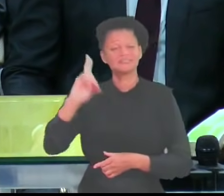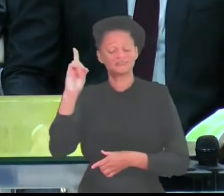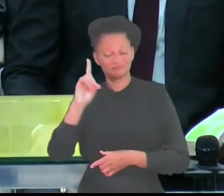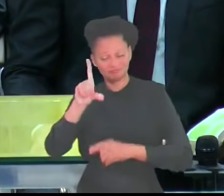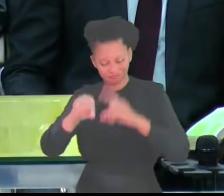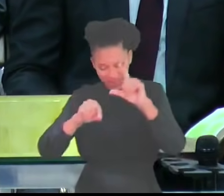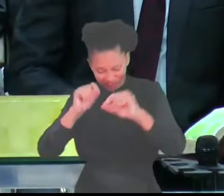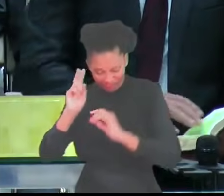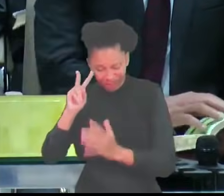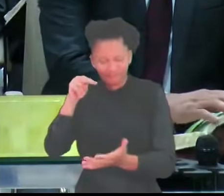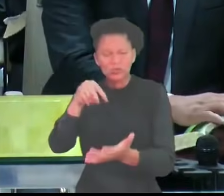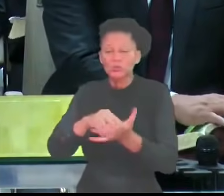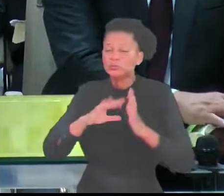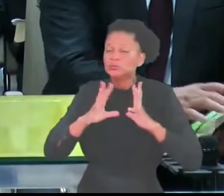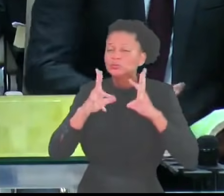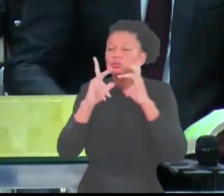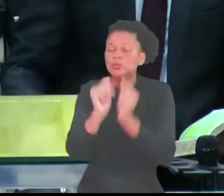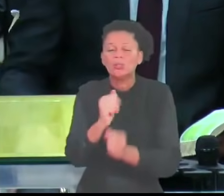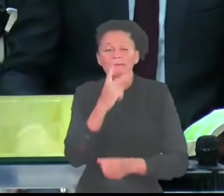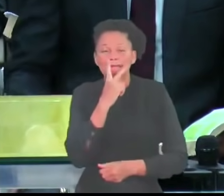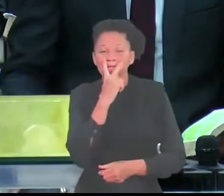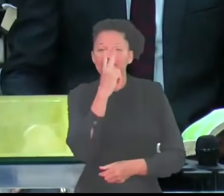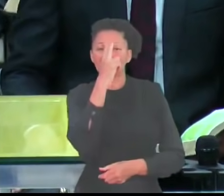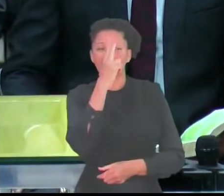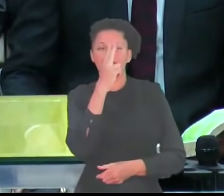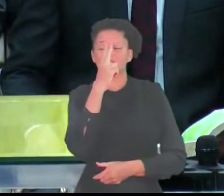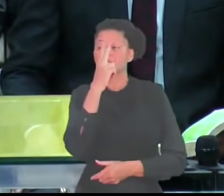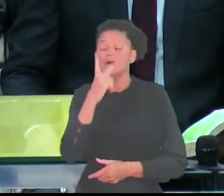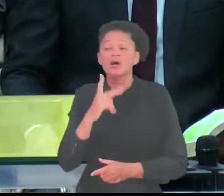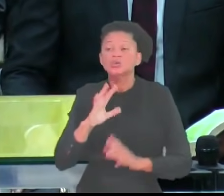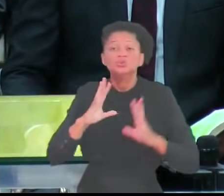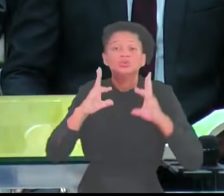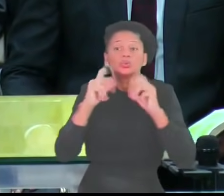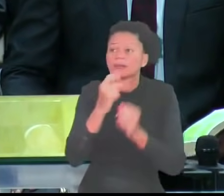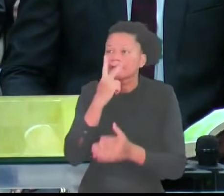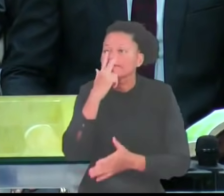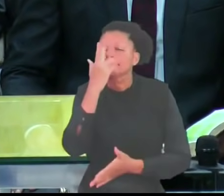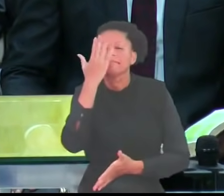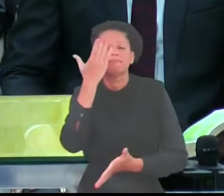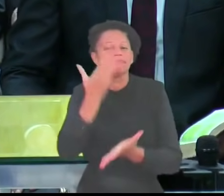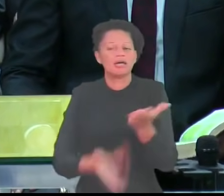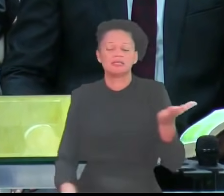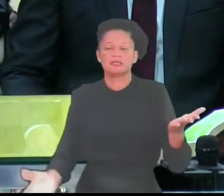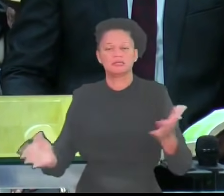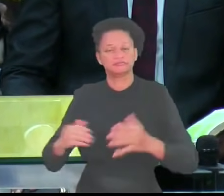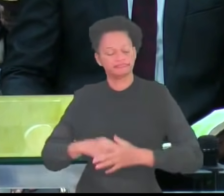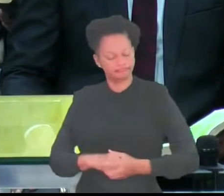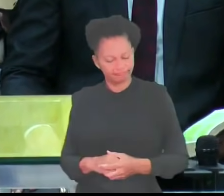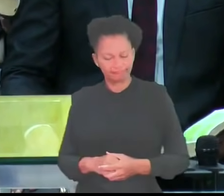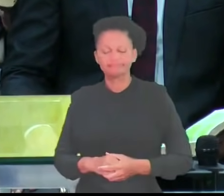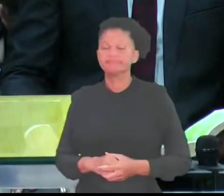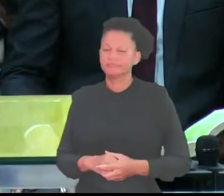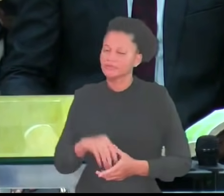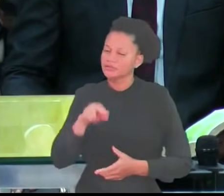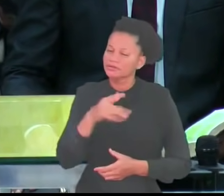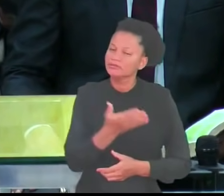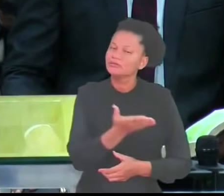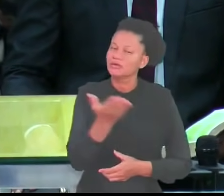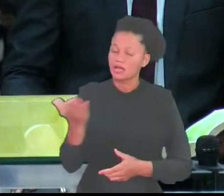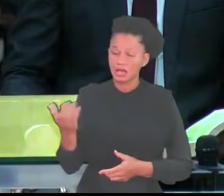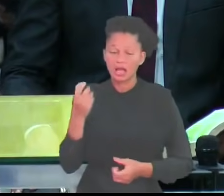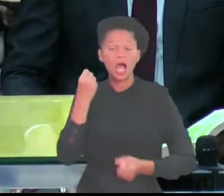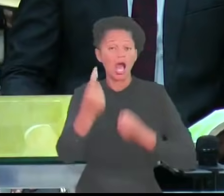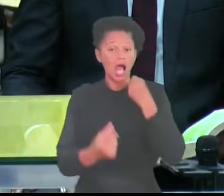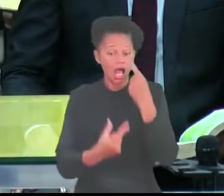profeta. Quando tudo parecia... perdido. Quando tudo parecia... perdido. Perdido. Irmão, às vezes